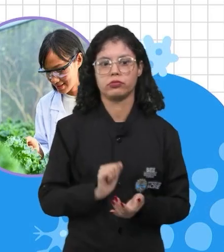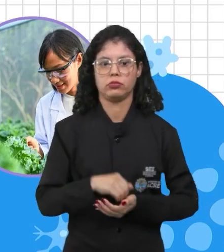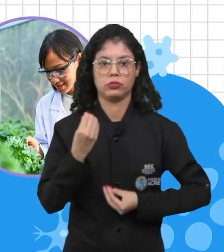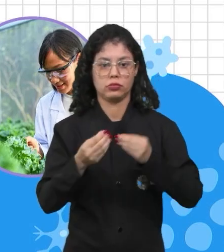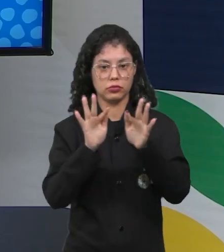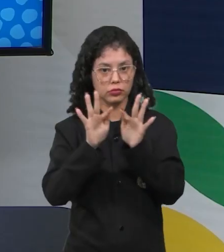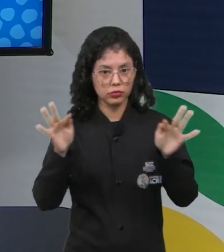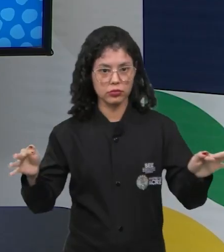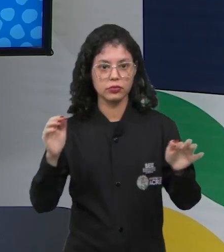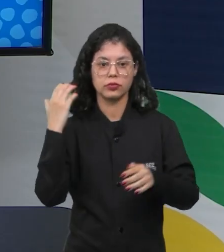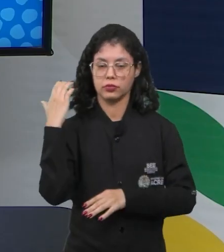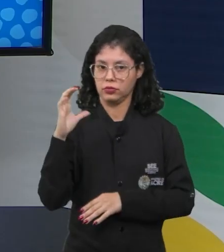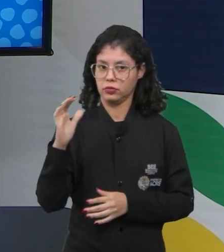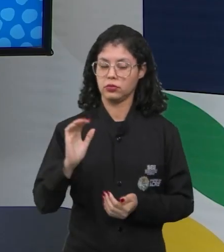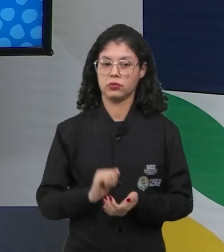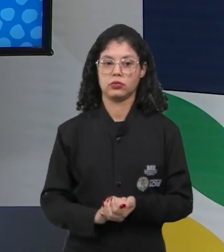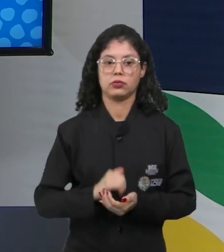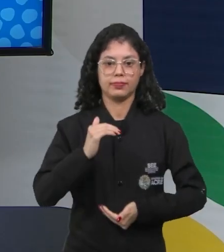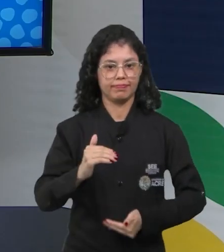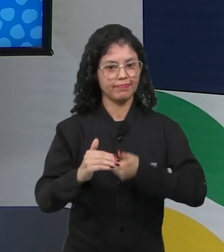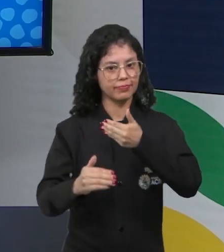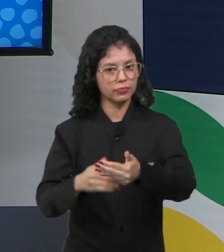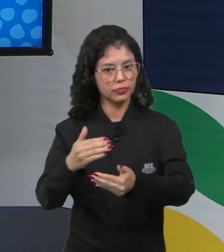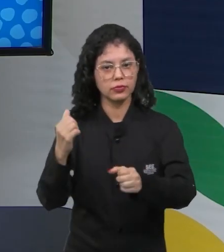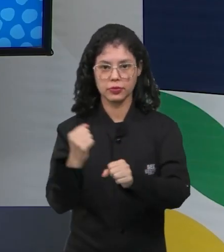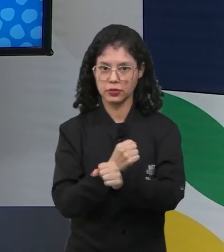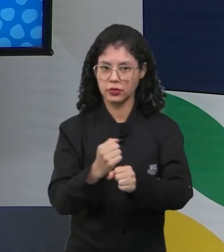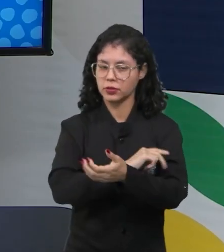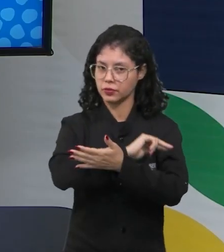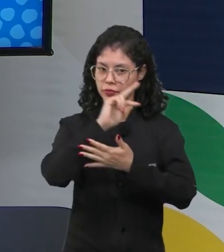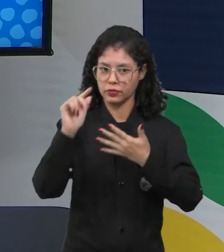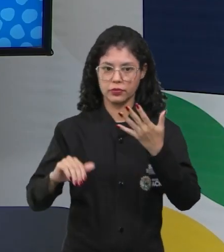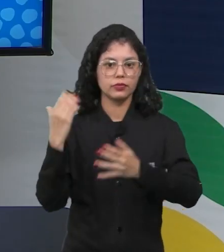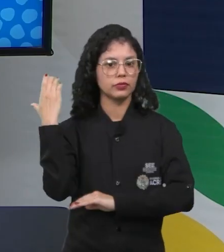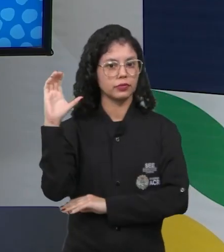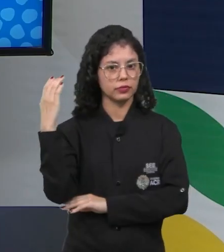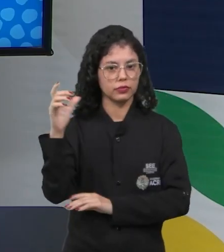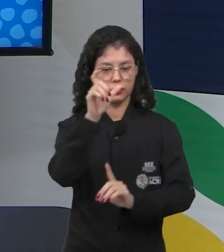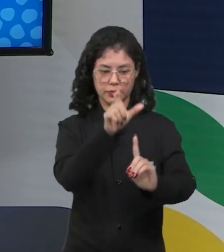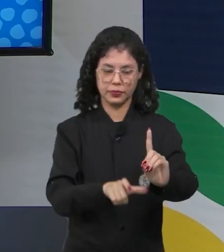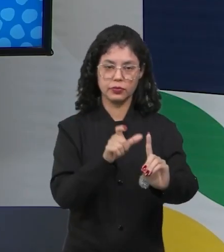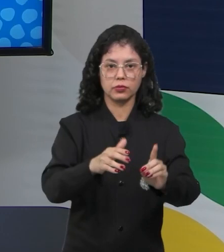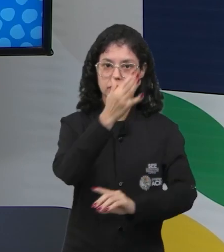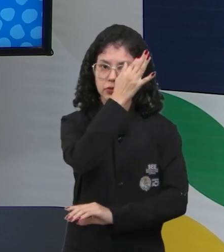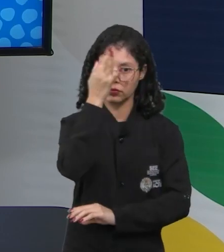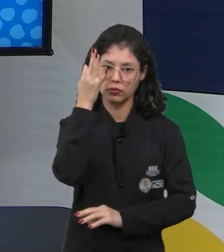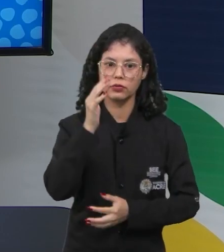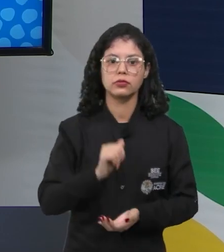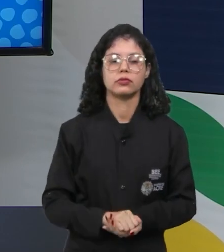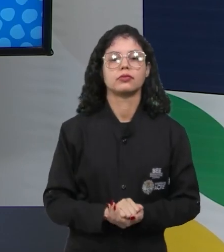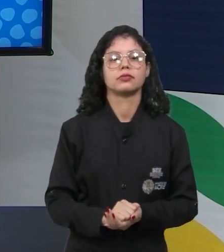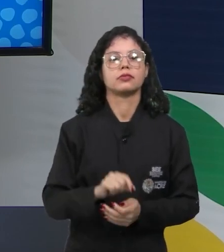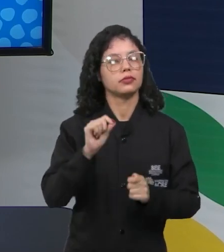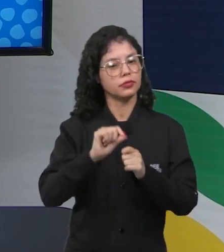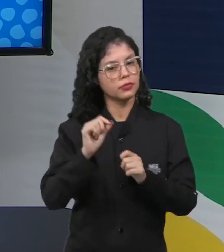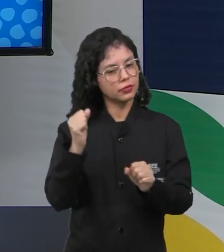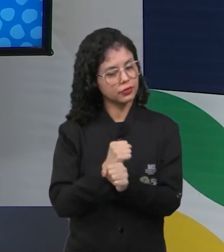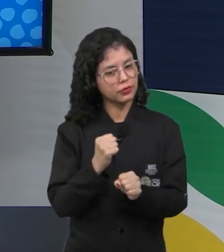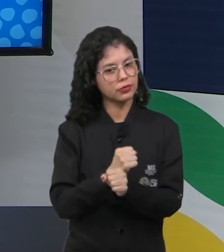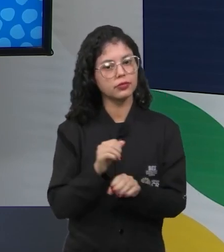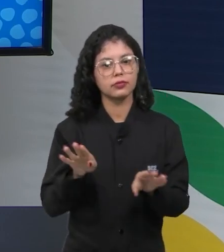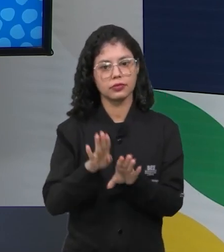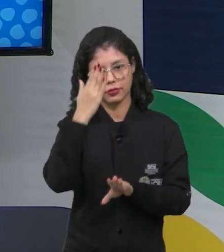frase fala, a ciência ela vai sendo construída por diversos cientistas, por diversos filósofos que foram construindo aí